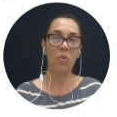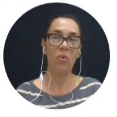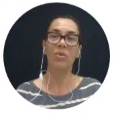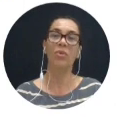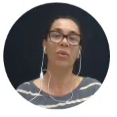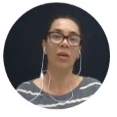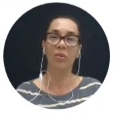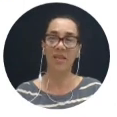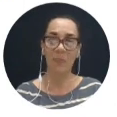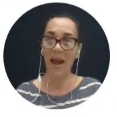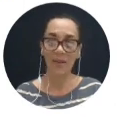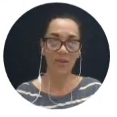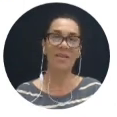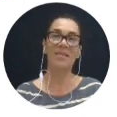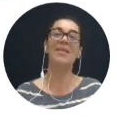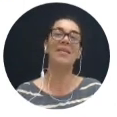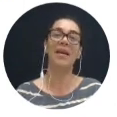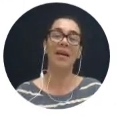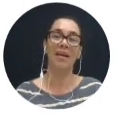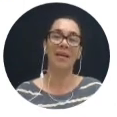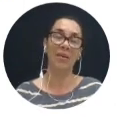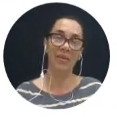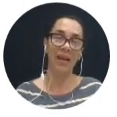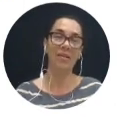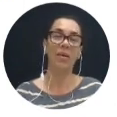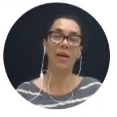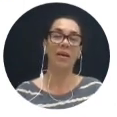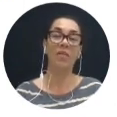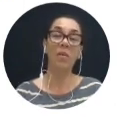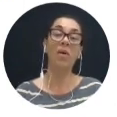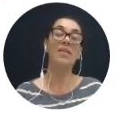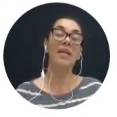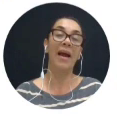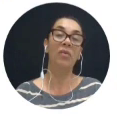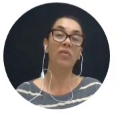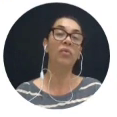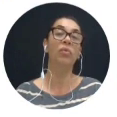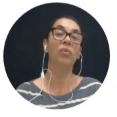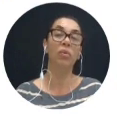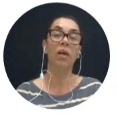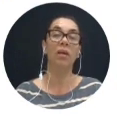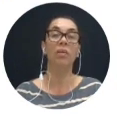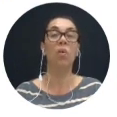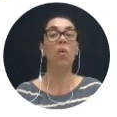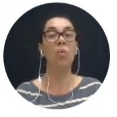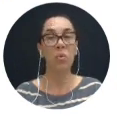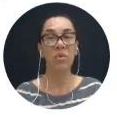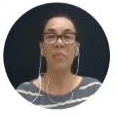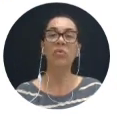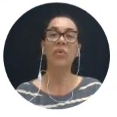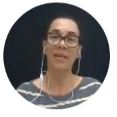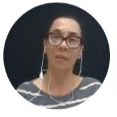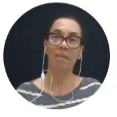desse recurso, dos espaços que existem, né, no texto, vão auxiliar no futuro com